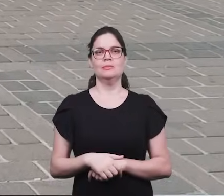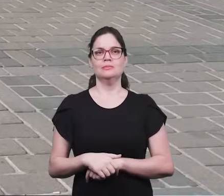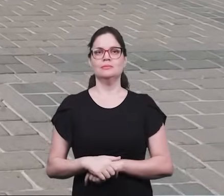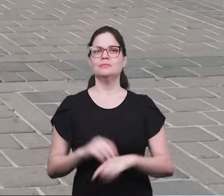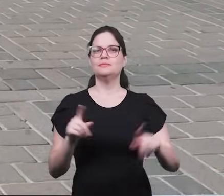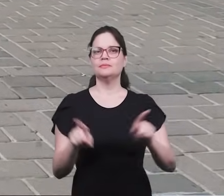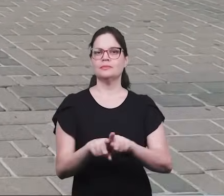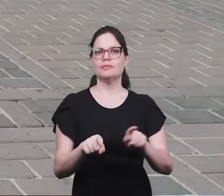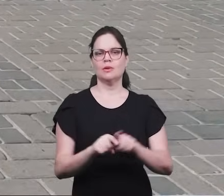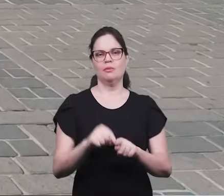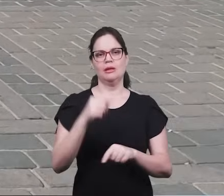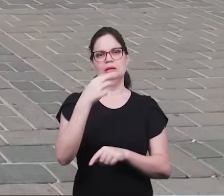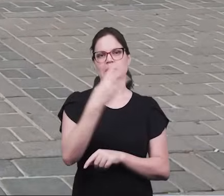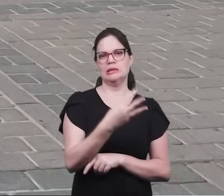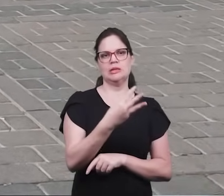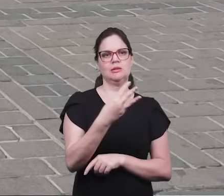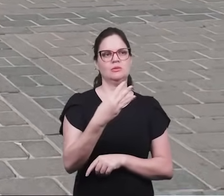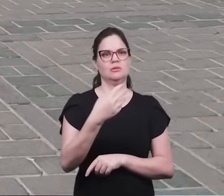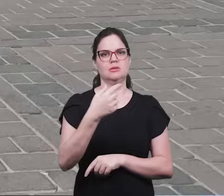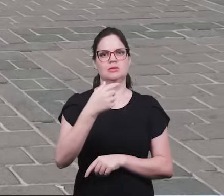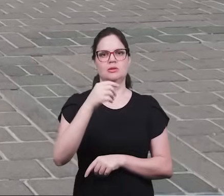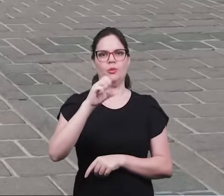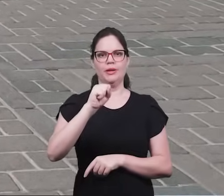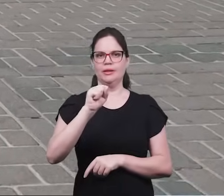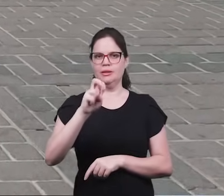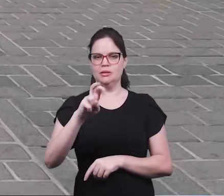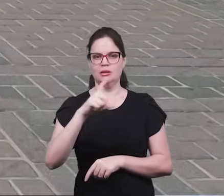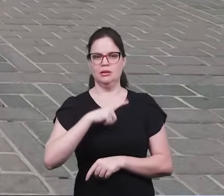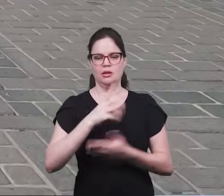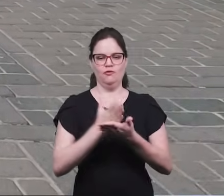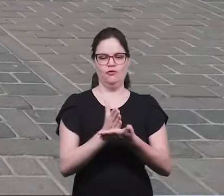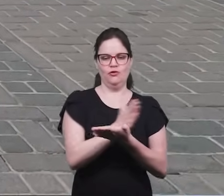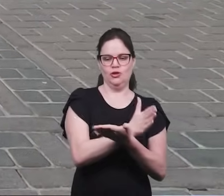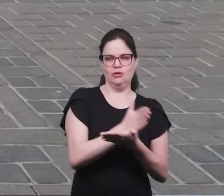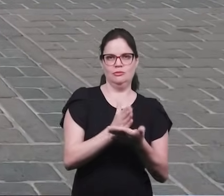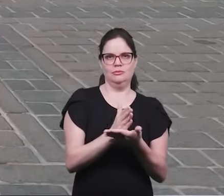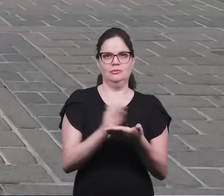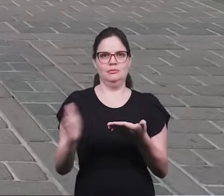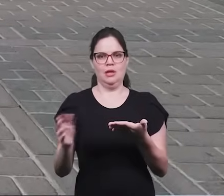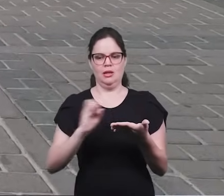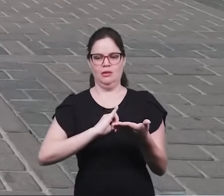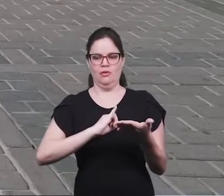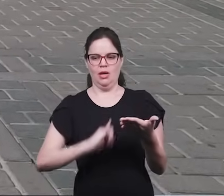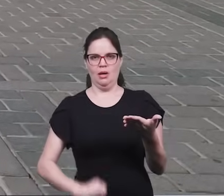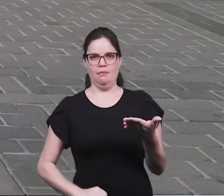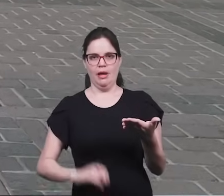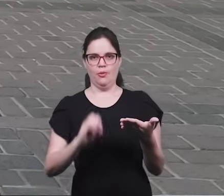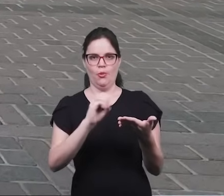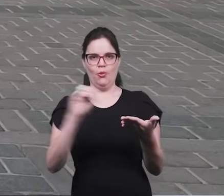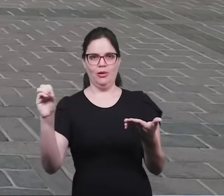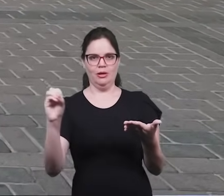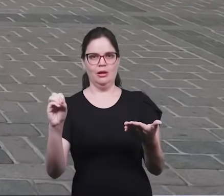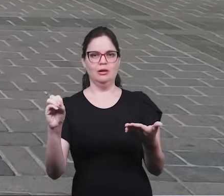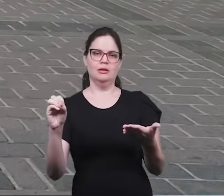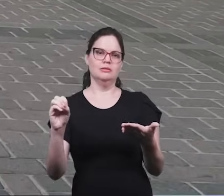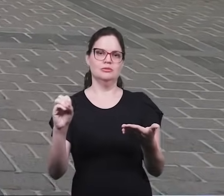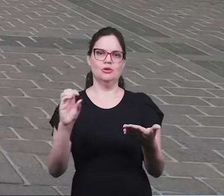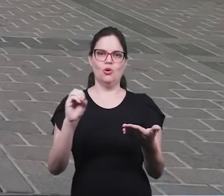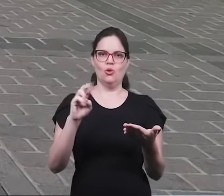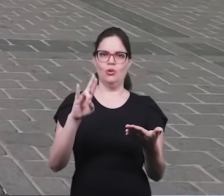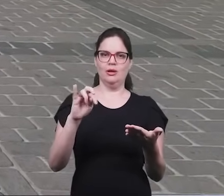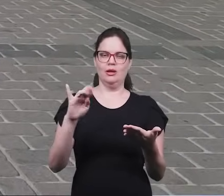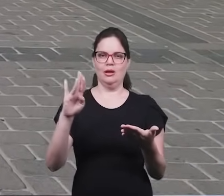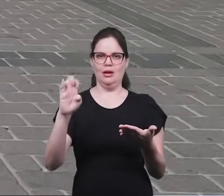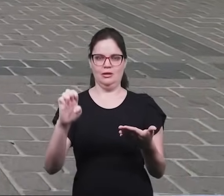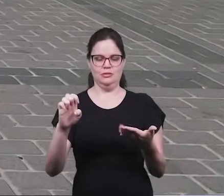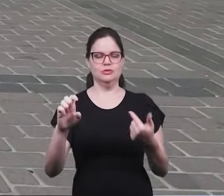Teodósio dividiu o Império Romano em dois, Império Romano do Oriente e Império Romano do Ocidente. O do Oriente passou a